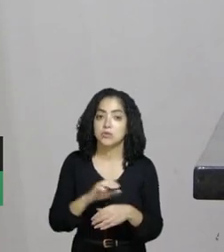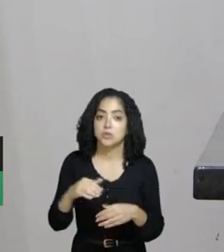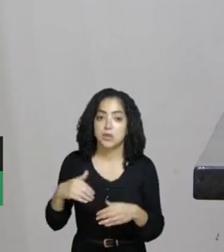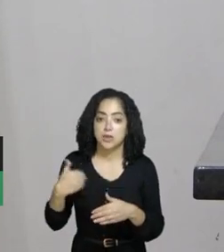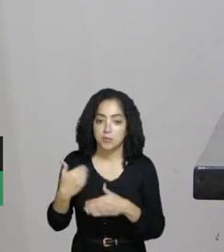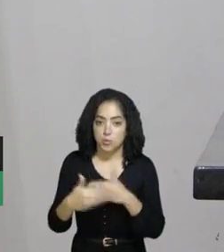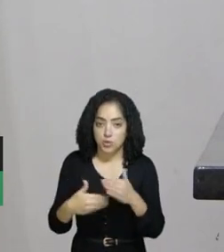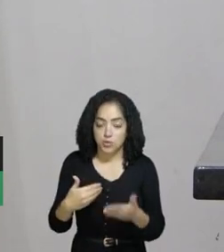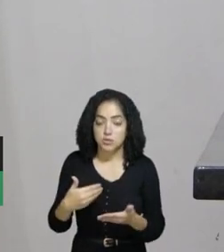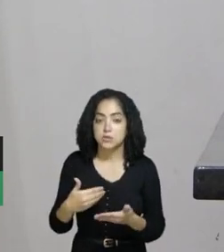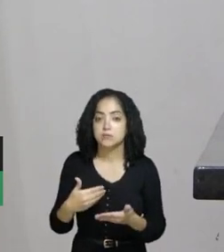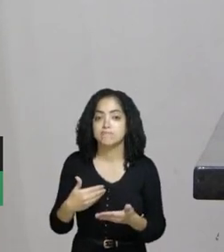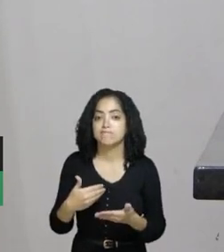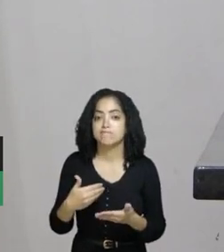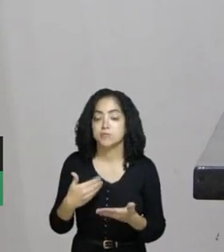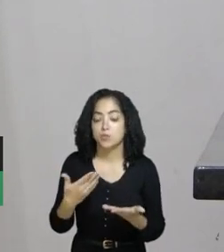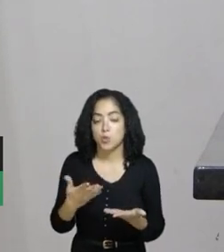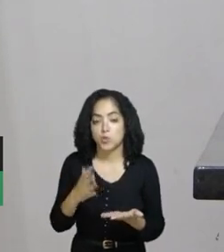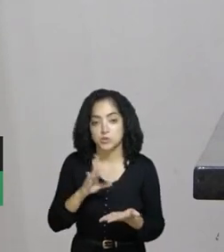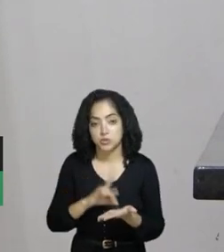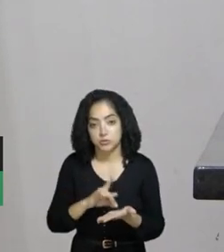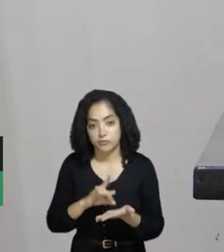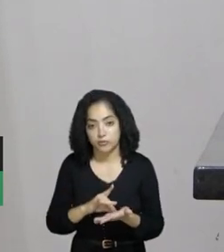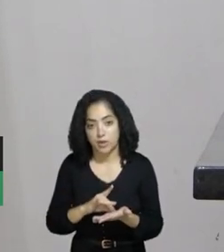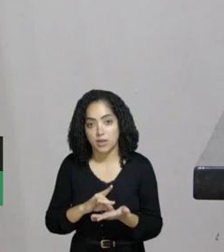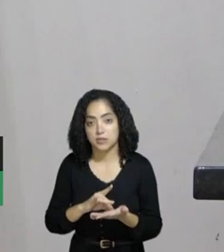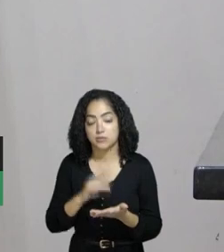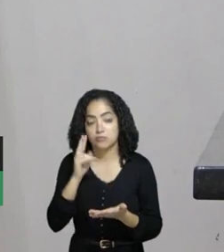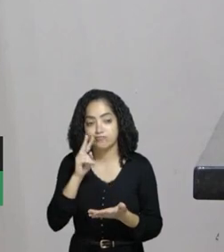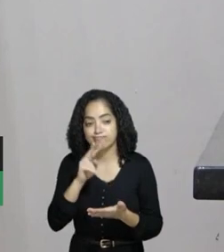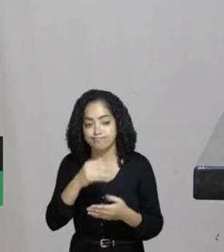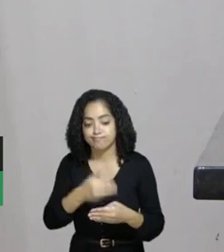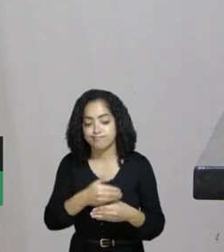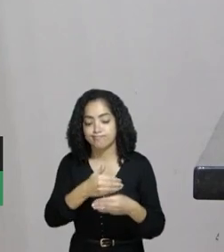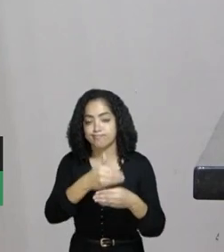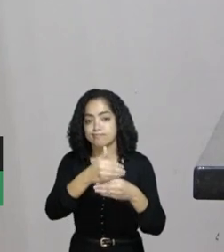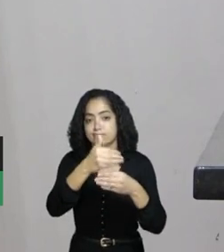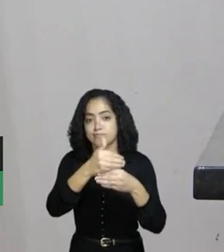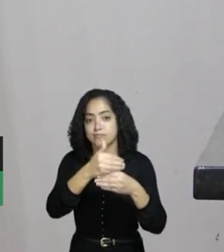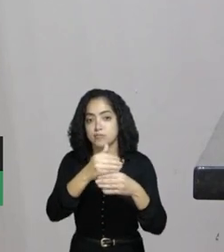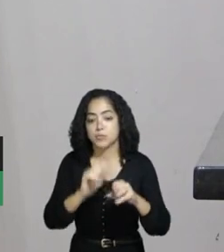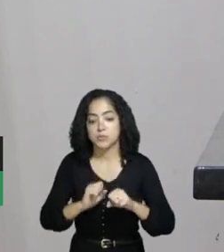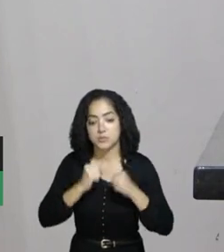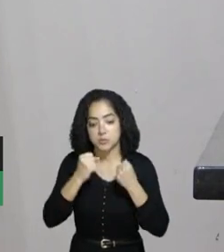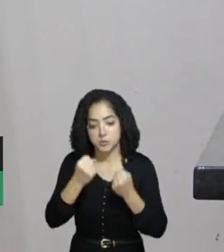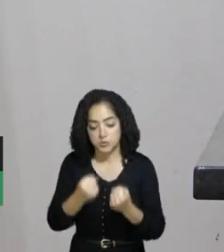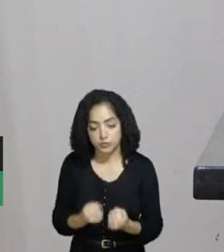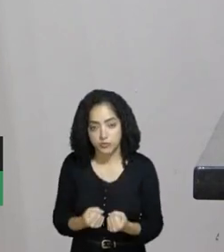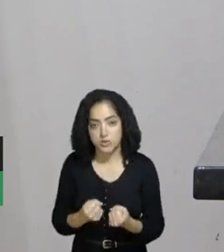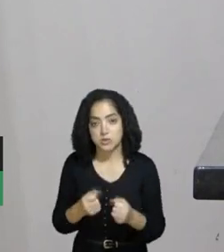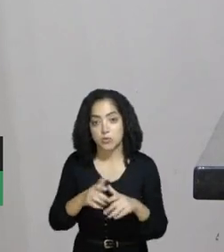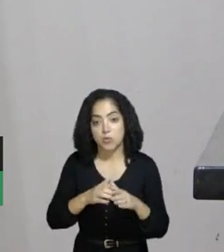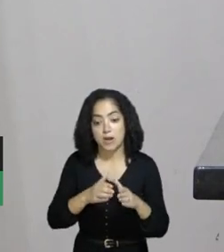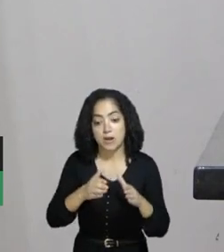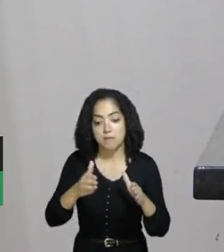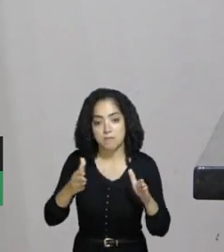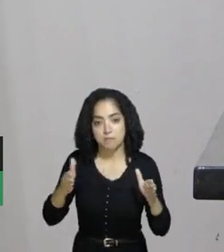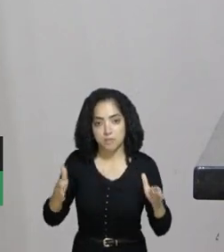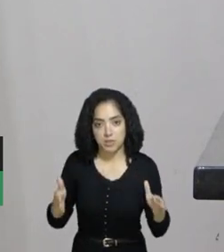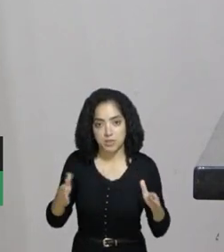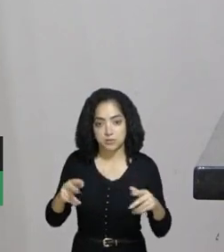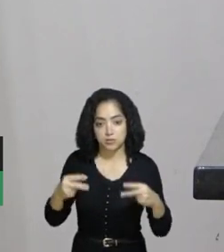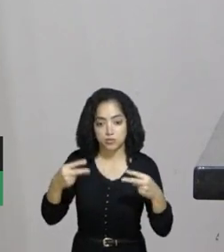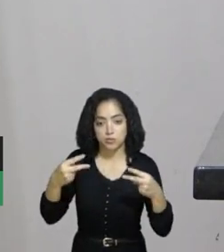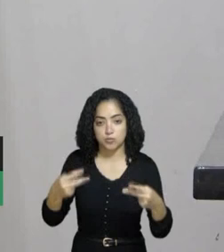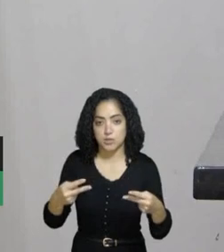tormenta, possa de fato olhar para as barragens e não medir esforços na ampliação. Nós temos